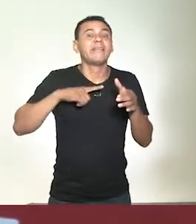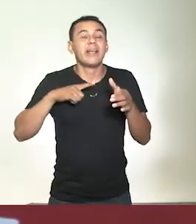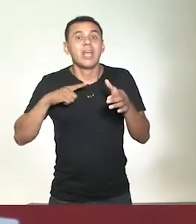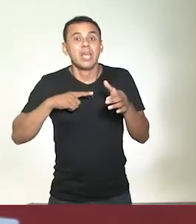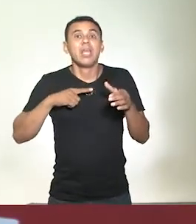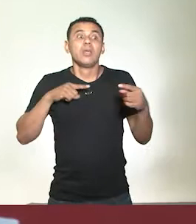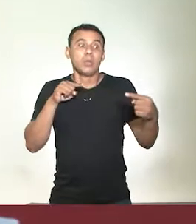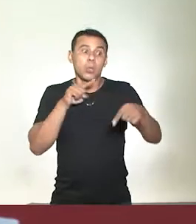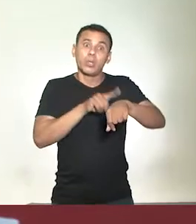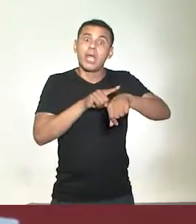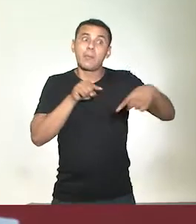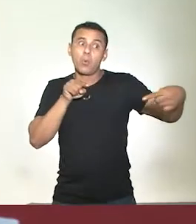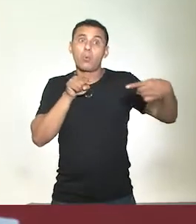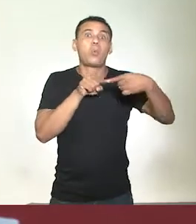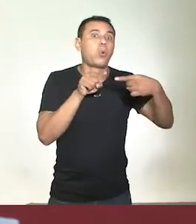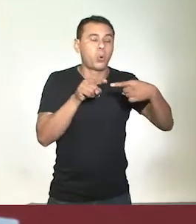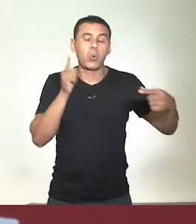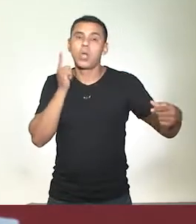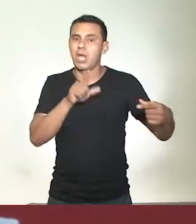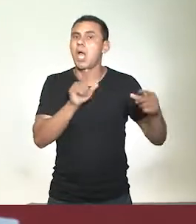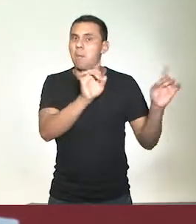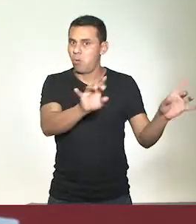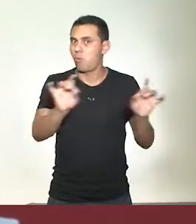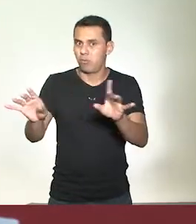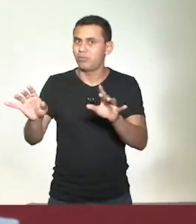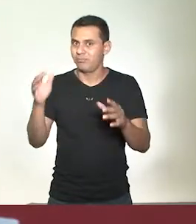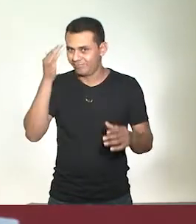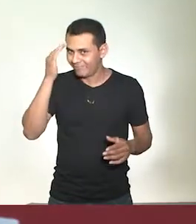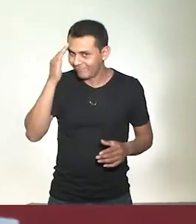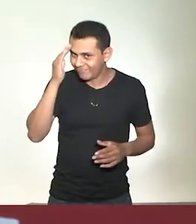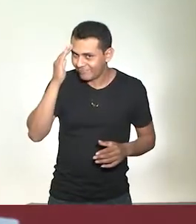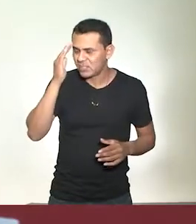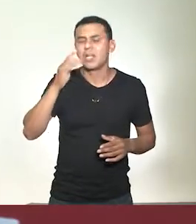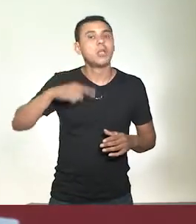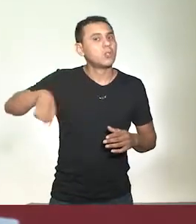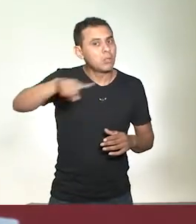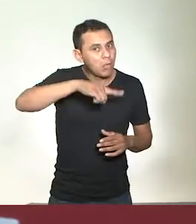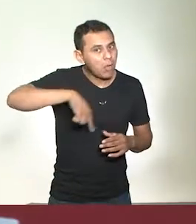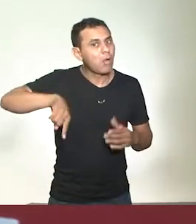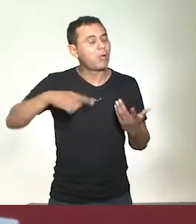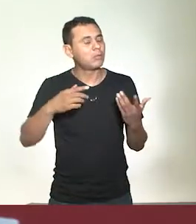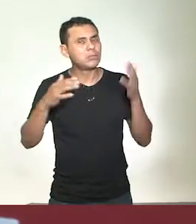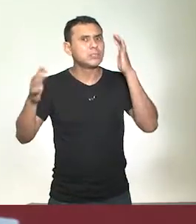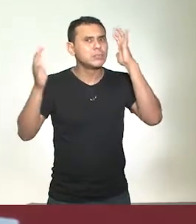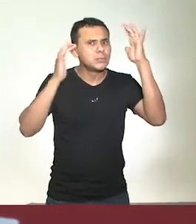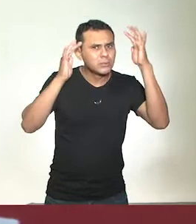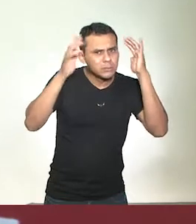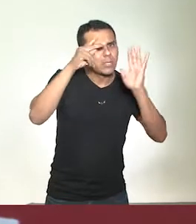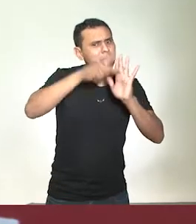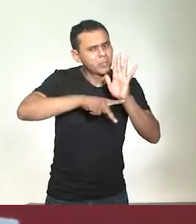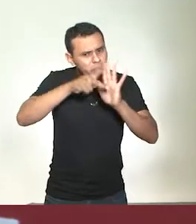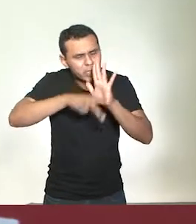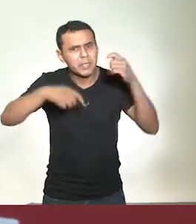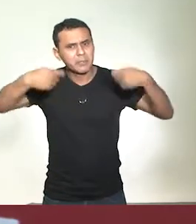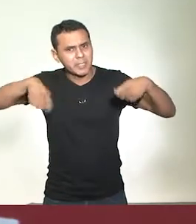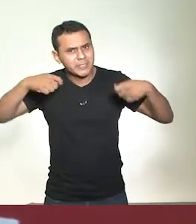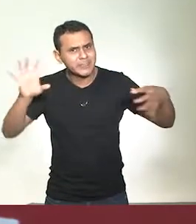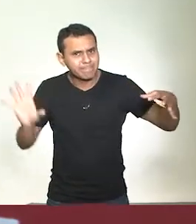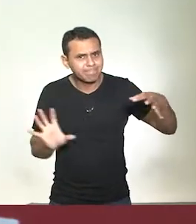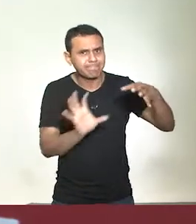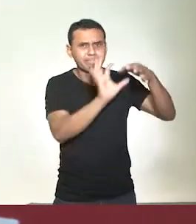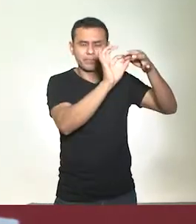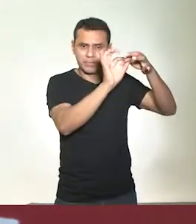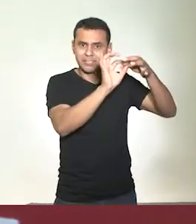universidade tem para executado então São esses os aspectos tão e o os projetos tem que ser